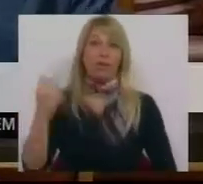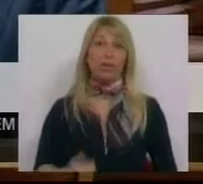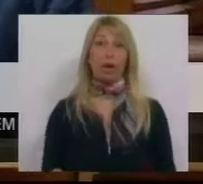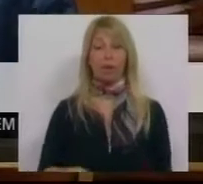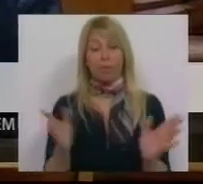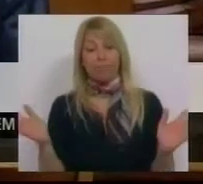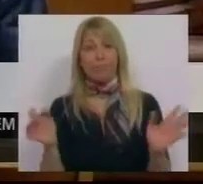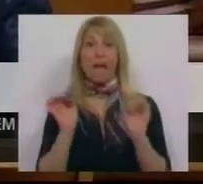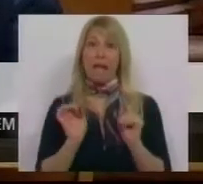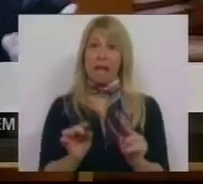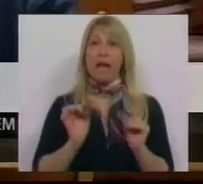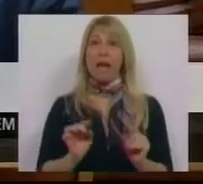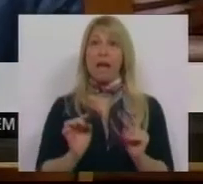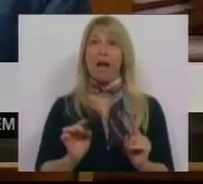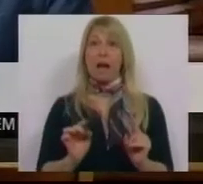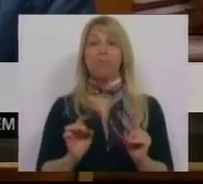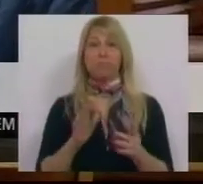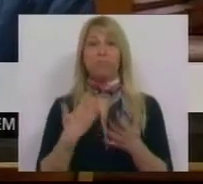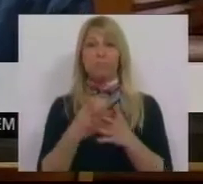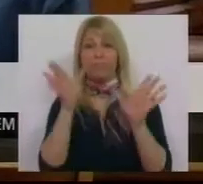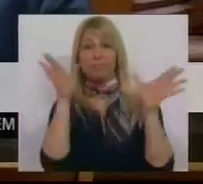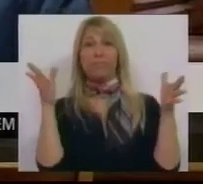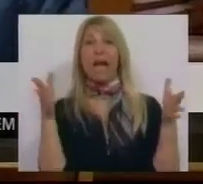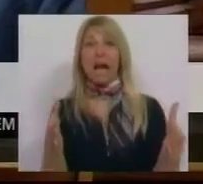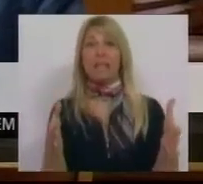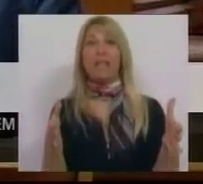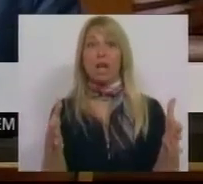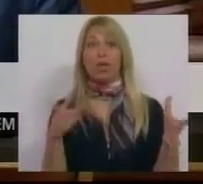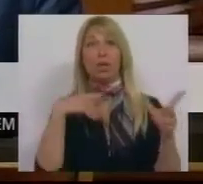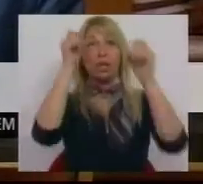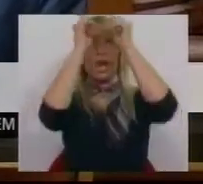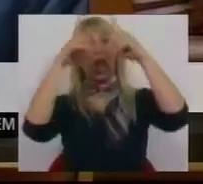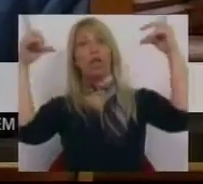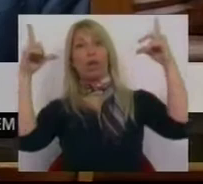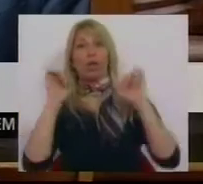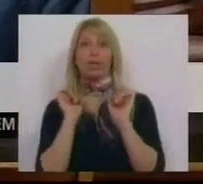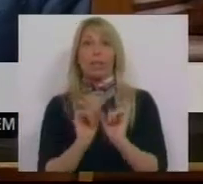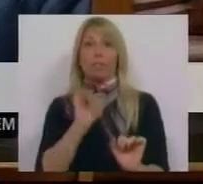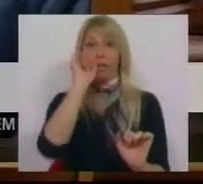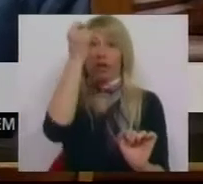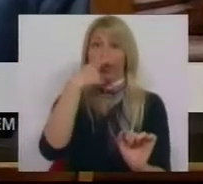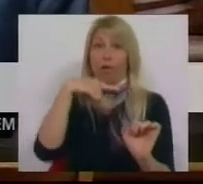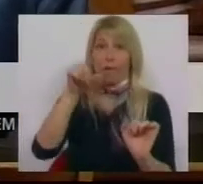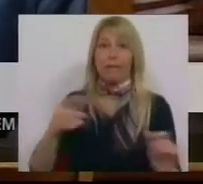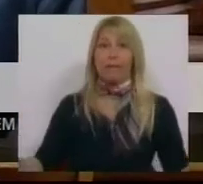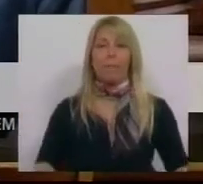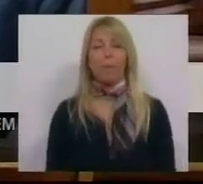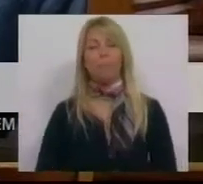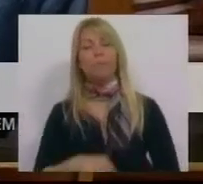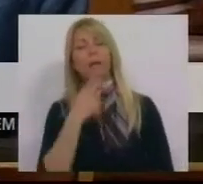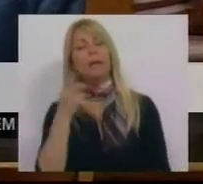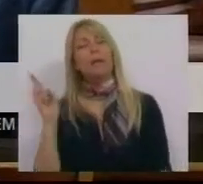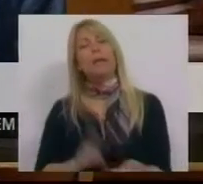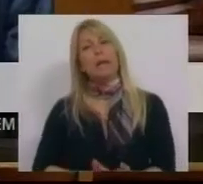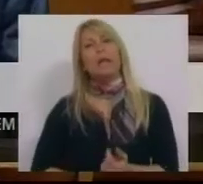que concentra algumas atenções historicistas e ideológicas. Na verdade, quando o